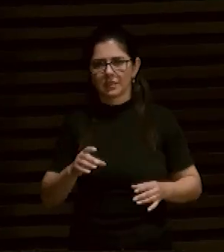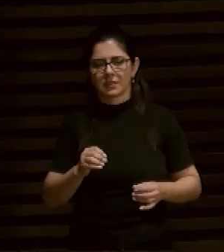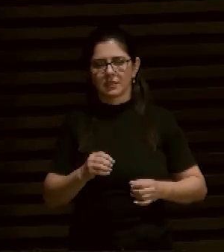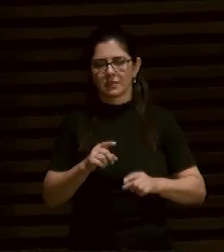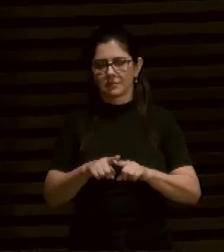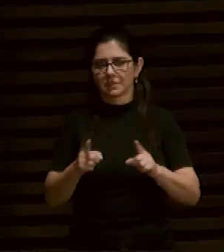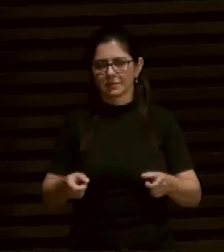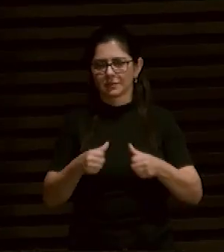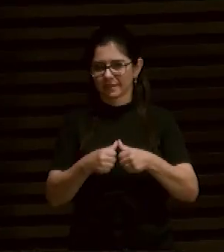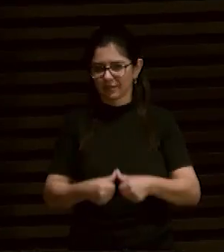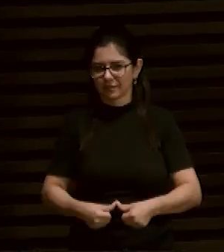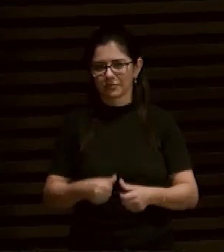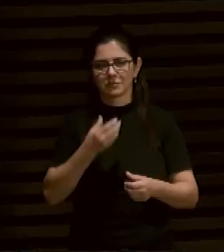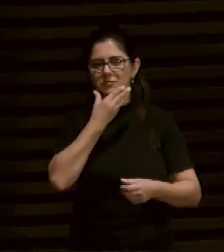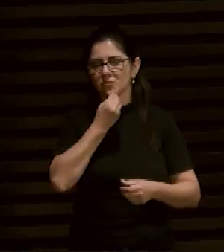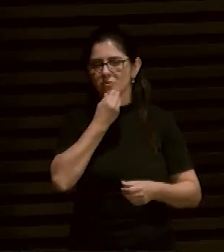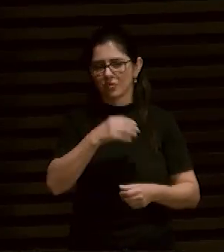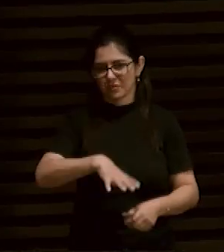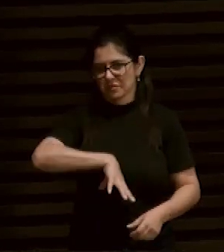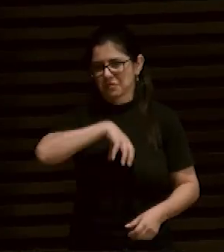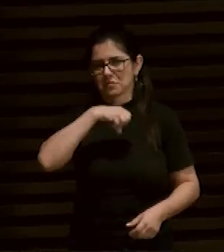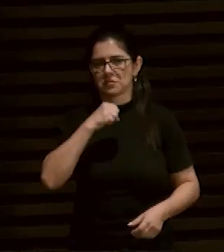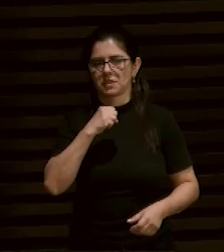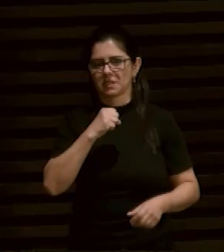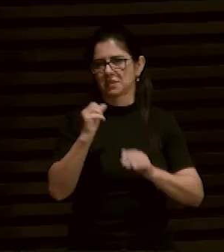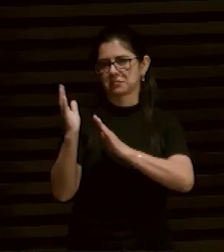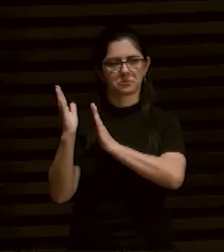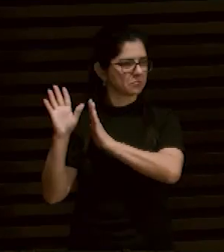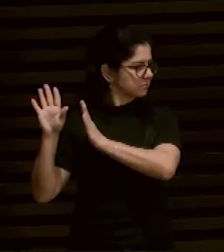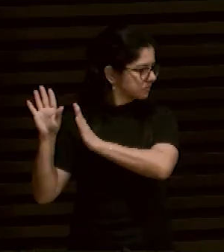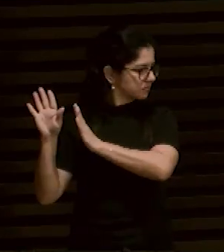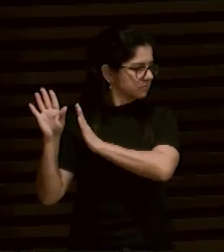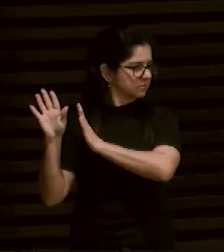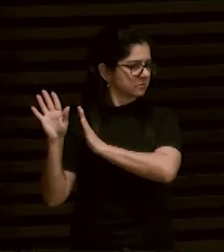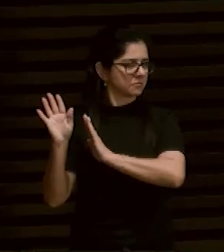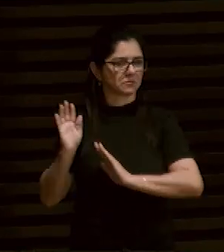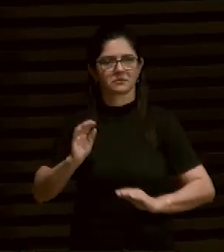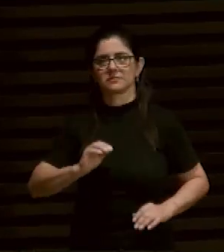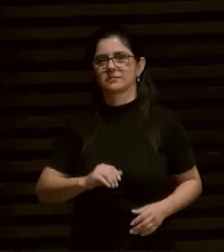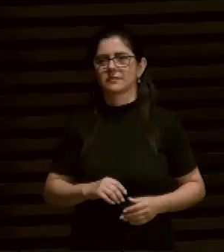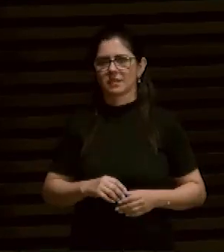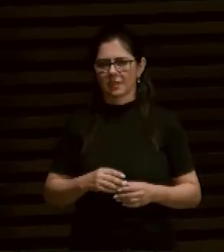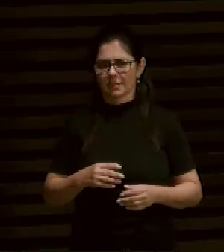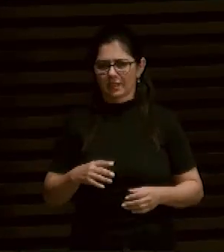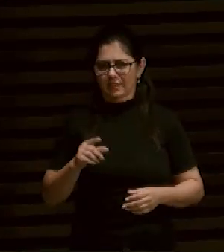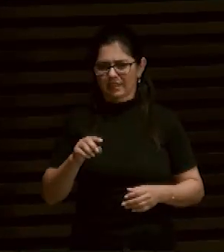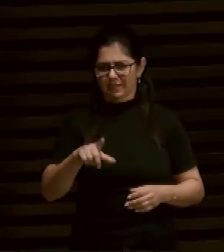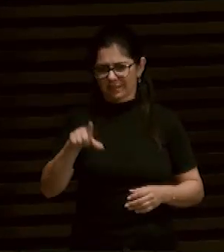tomado por ira, ele se vira para a parede como se dissesse que prefere ir ao inferno do que se arrepender de